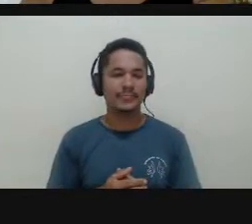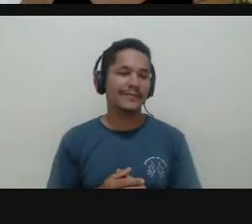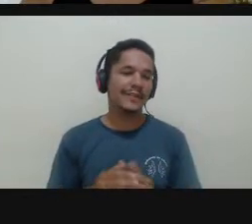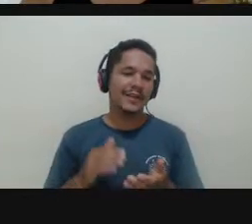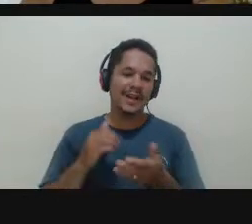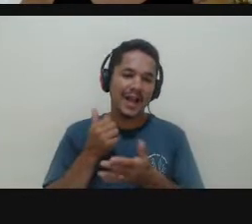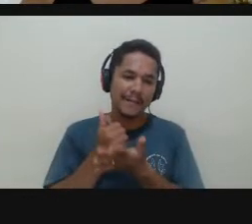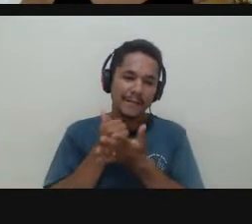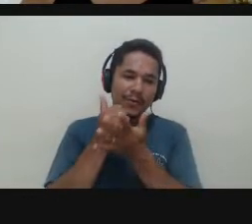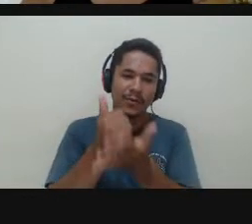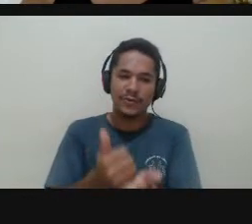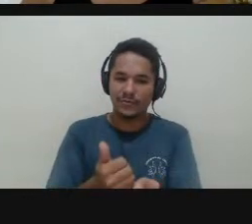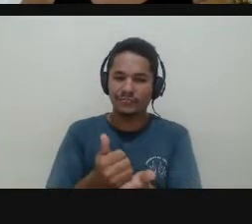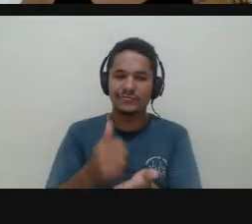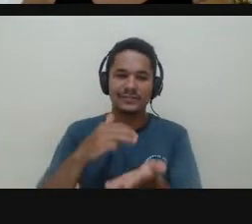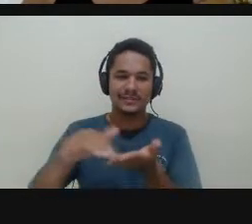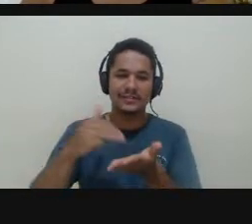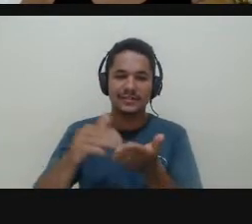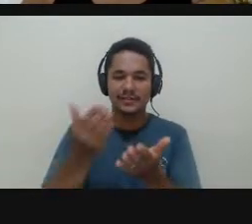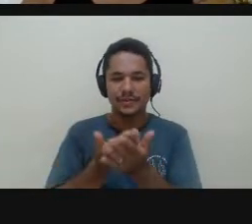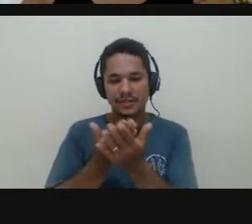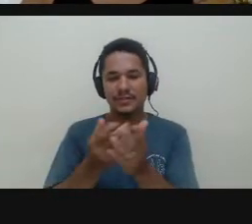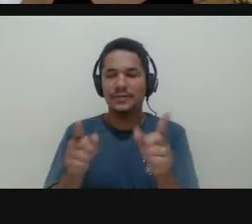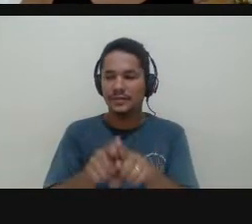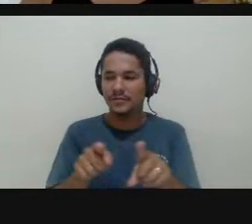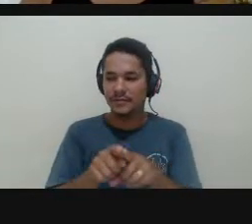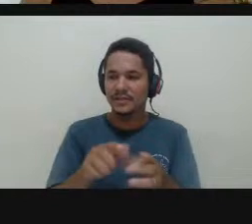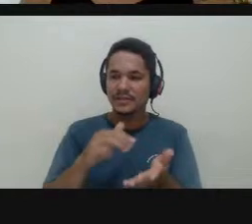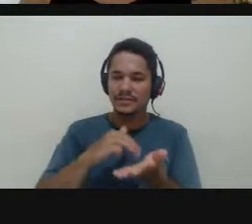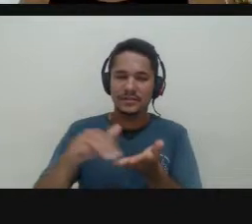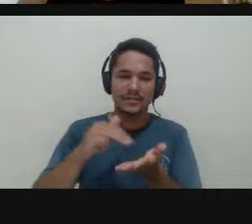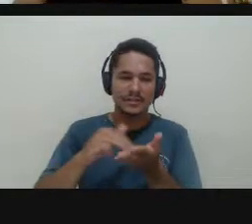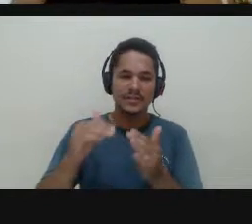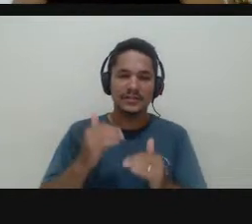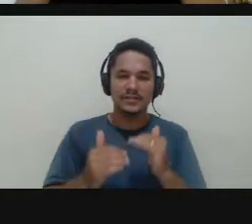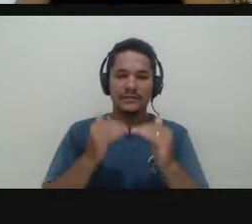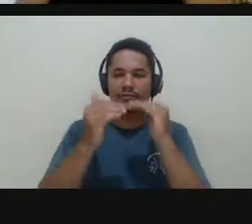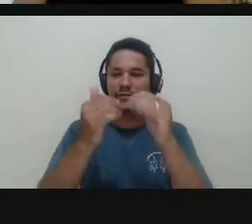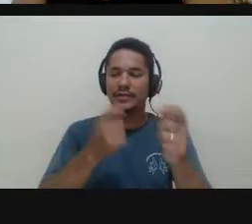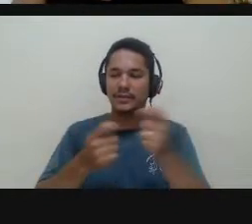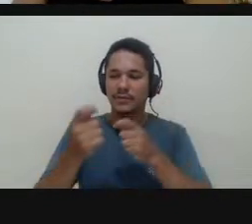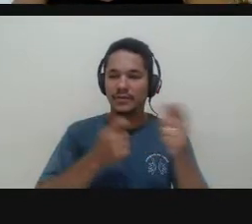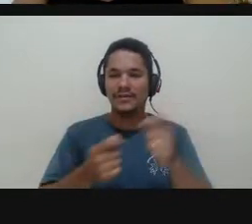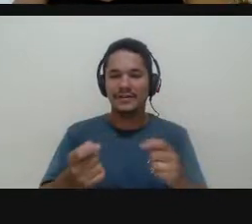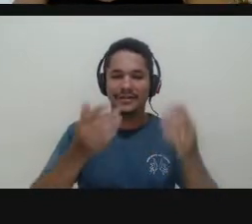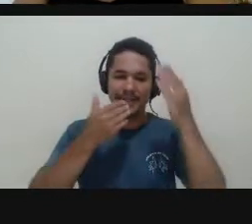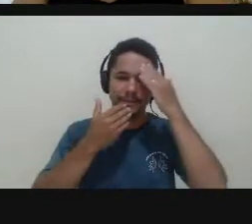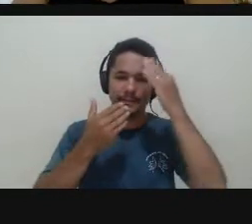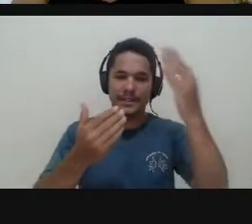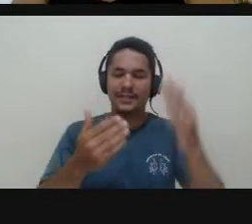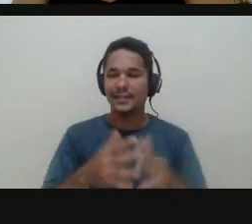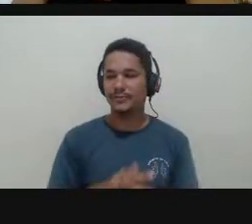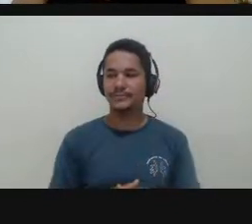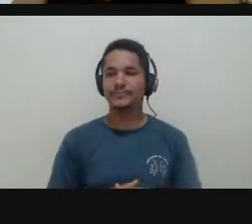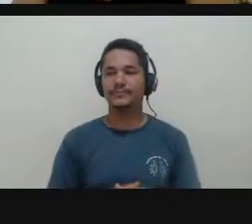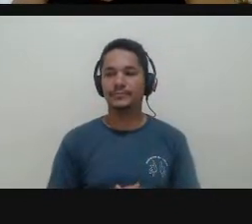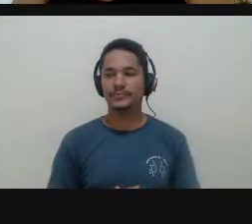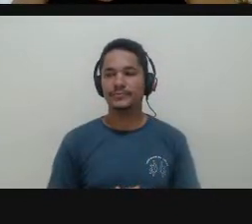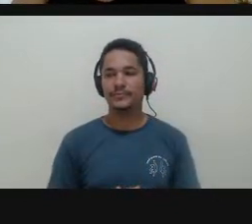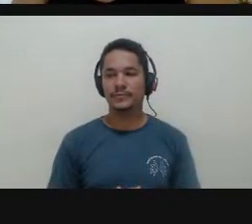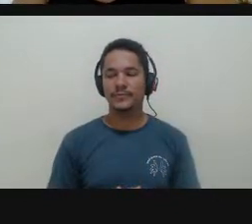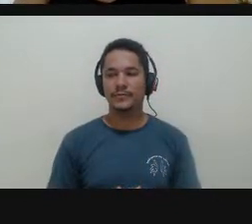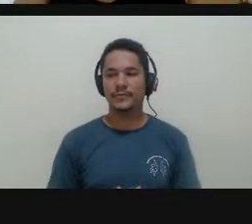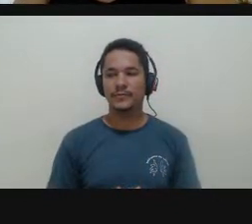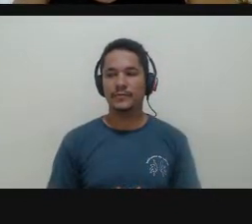como da Secretaria de Desenvolvimento Econômico. Né? Então, é isso. Ah, muito obrigada, então. Daqui a pouquinho eu vou